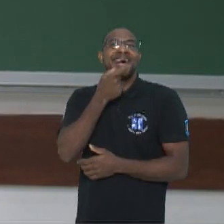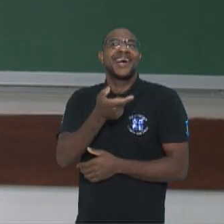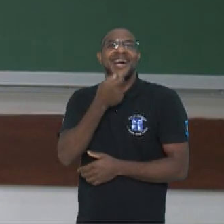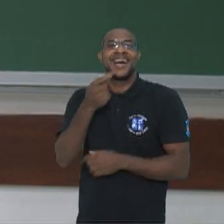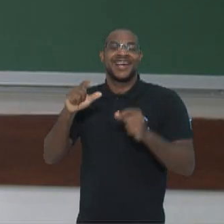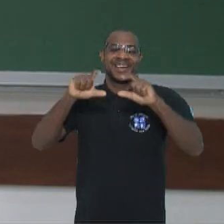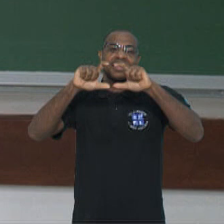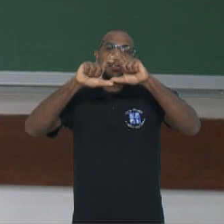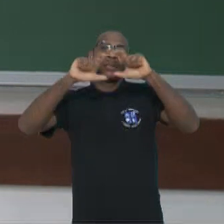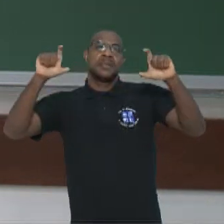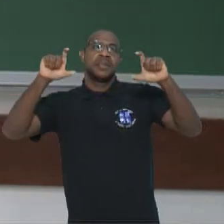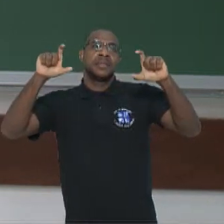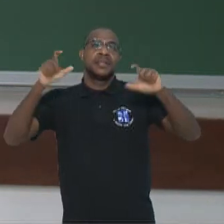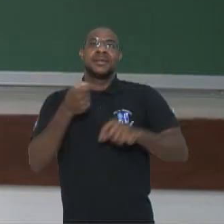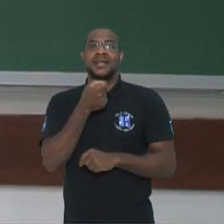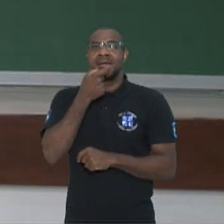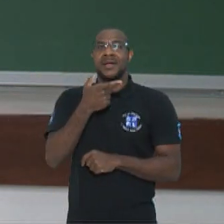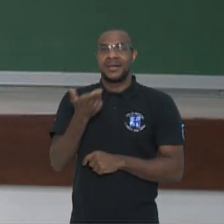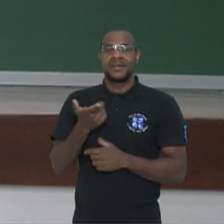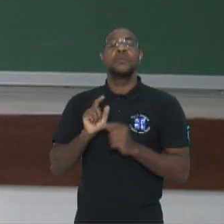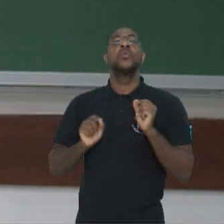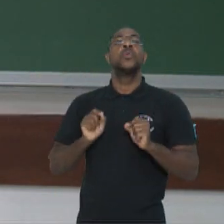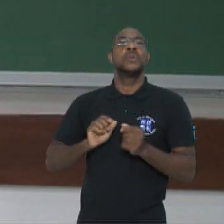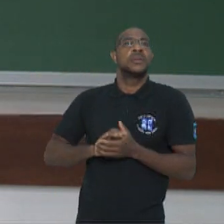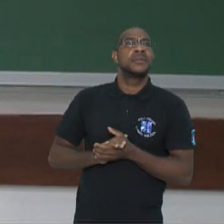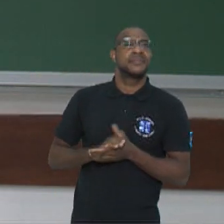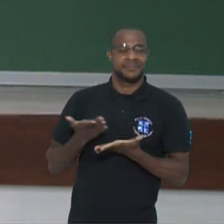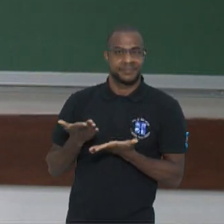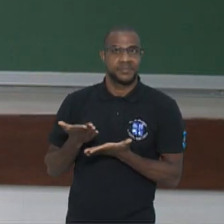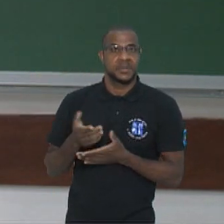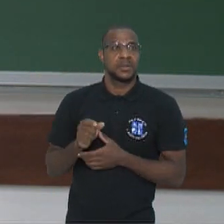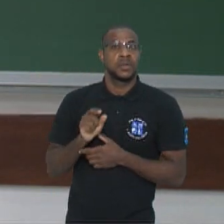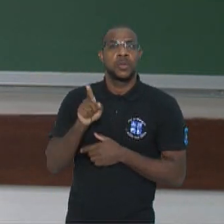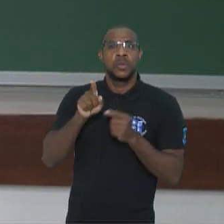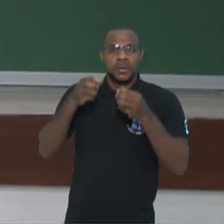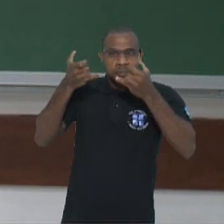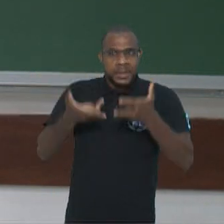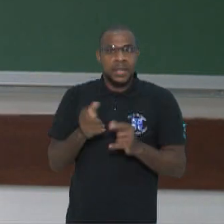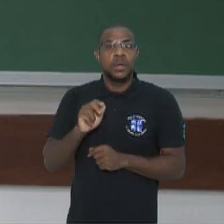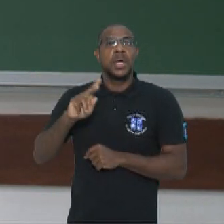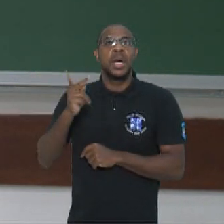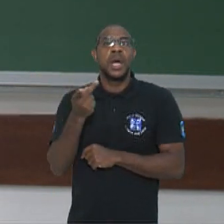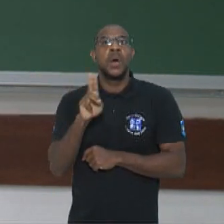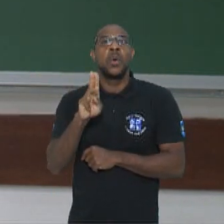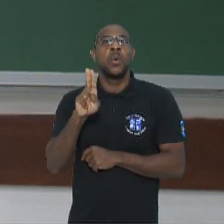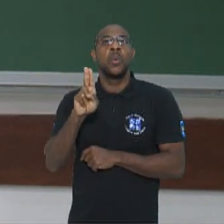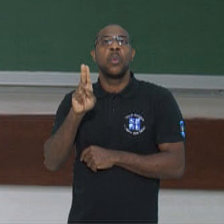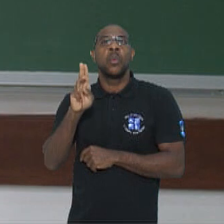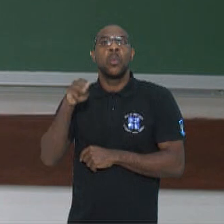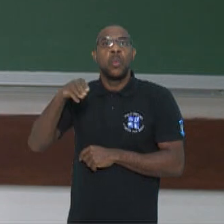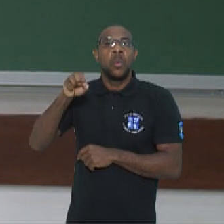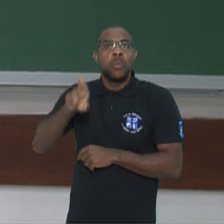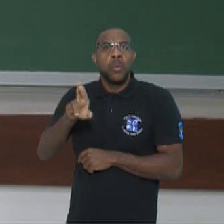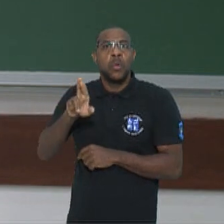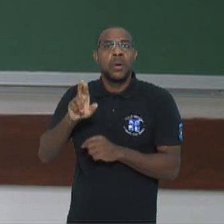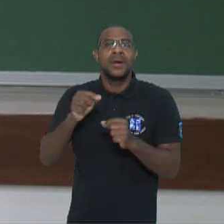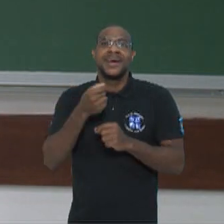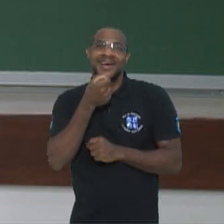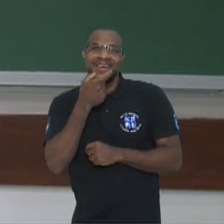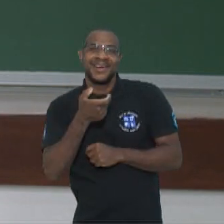tirinha? Gente, só lembrando que quando eu falo em humor de uma tirinha ou de uma